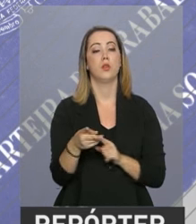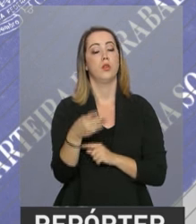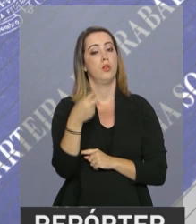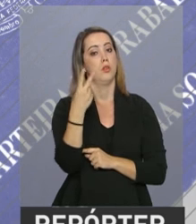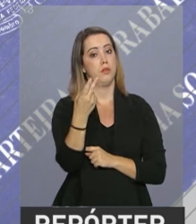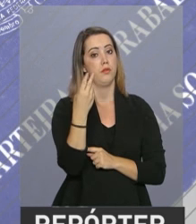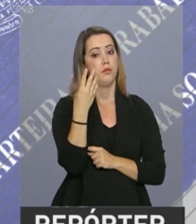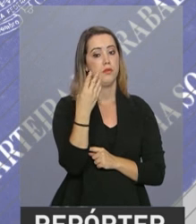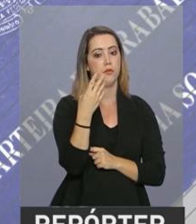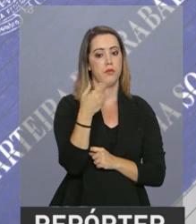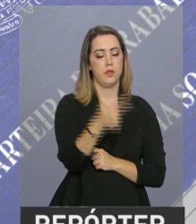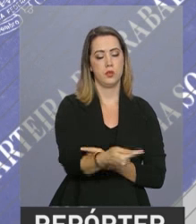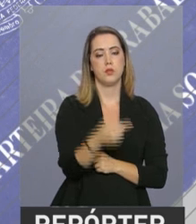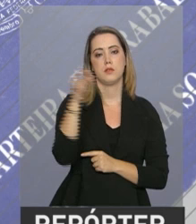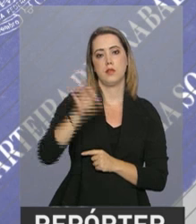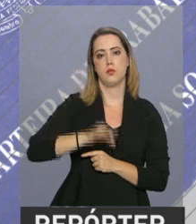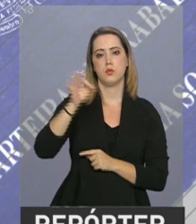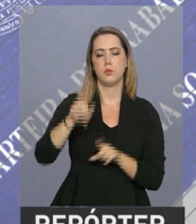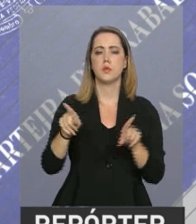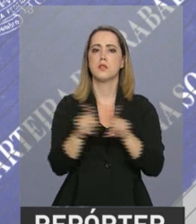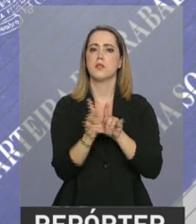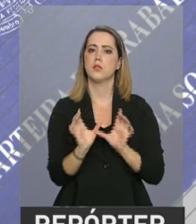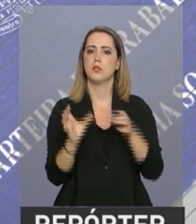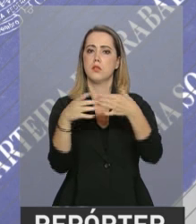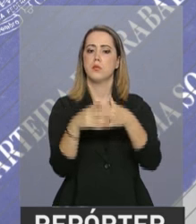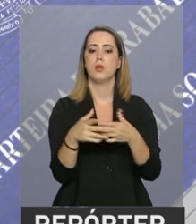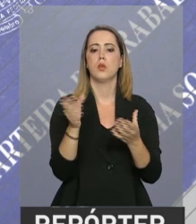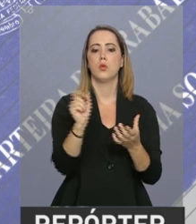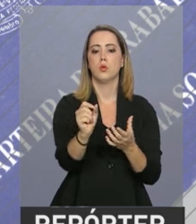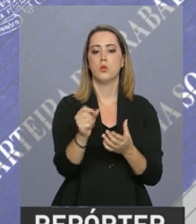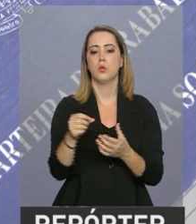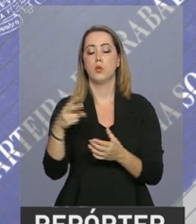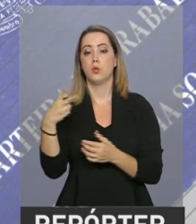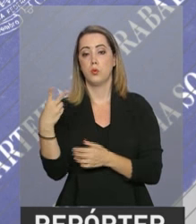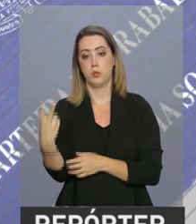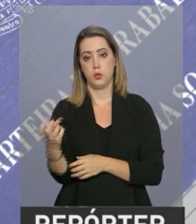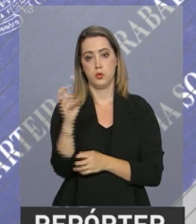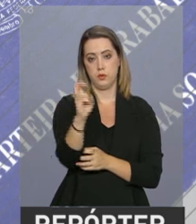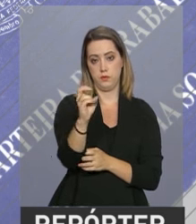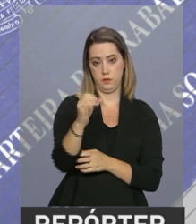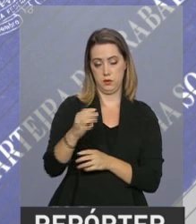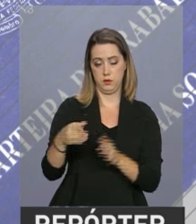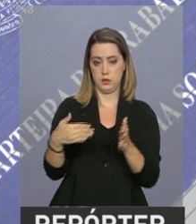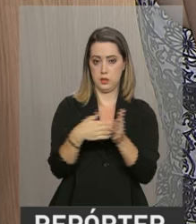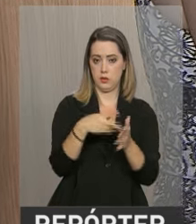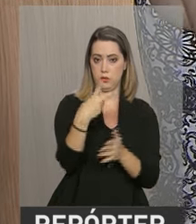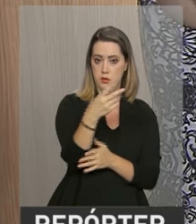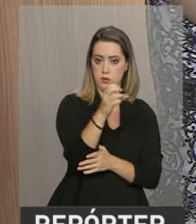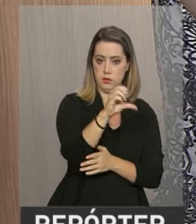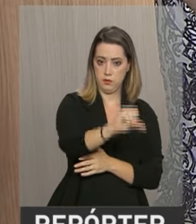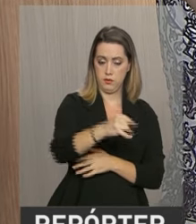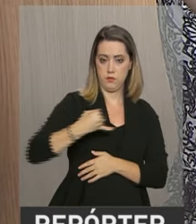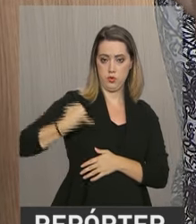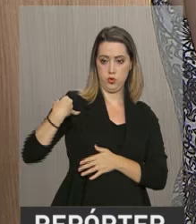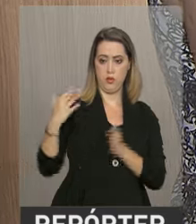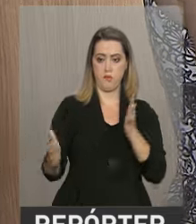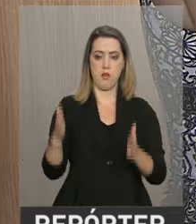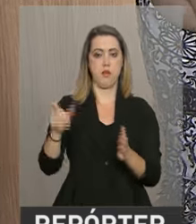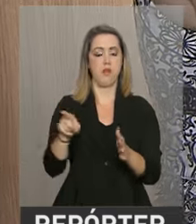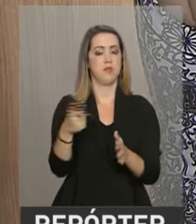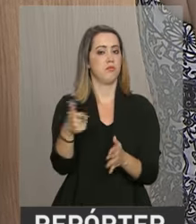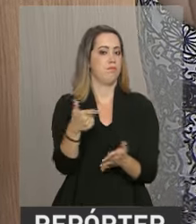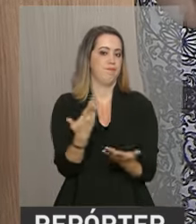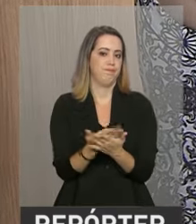27,4%, seguido pelo grupo de 25 a 29 anos, com 24,1%. Ainda segundo o